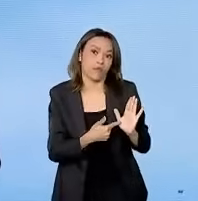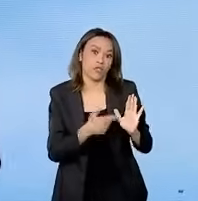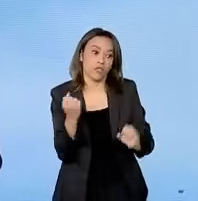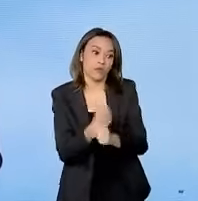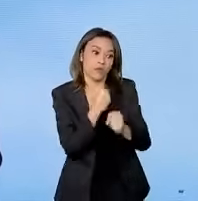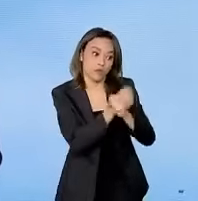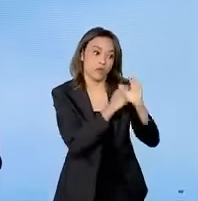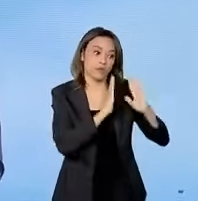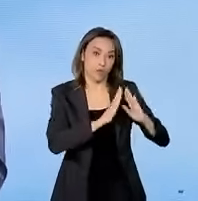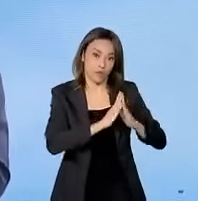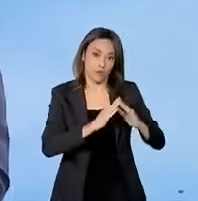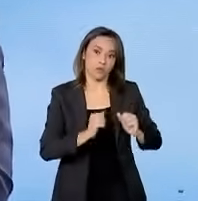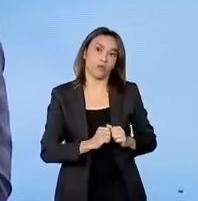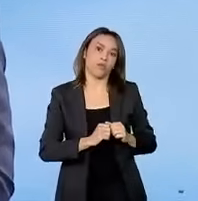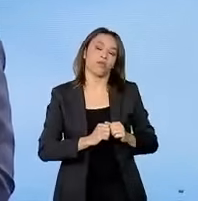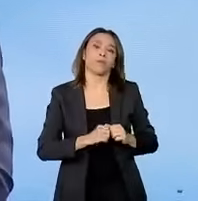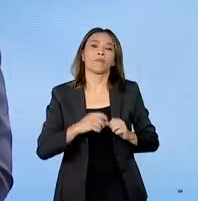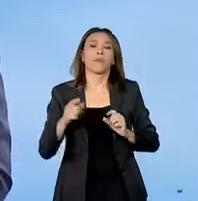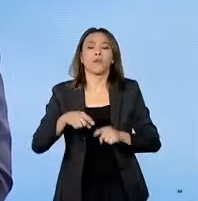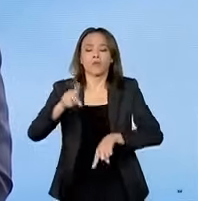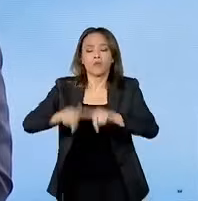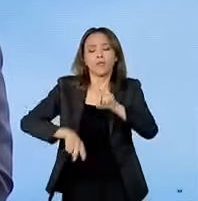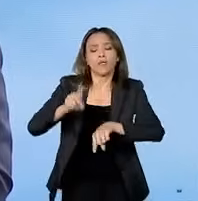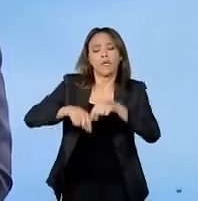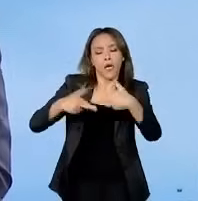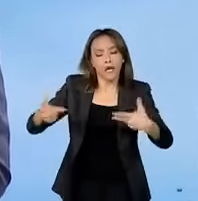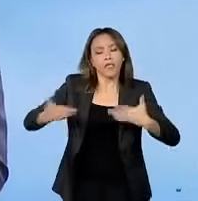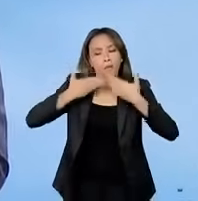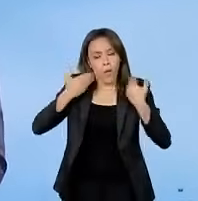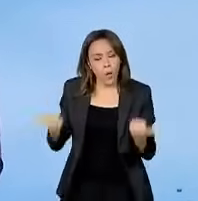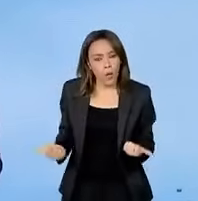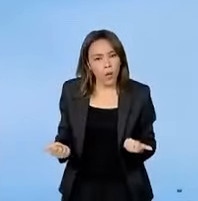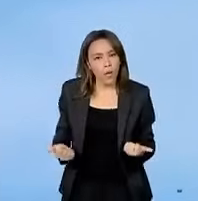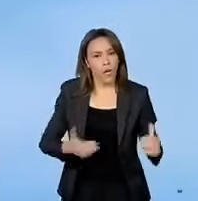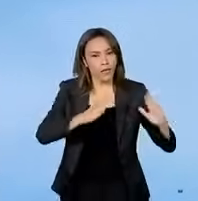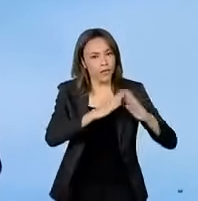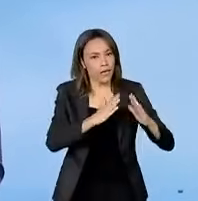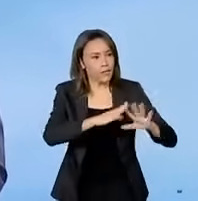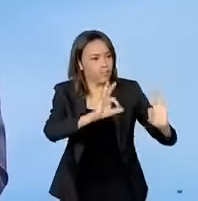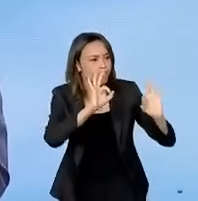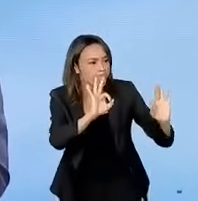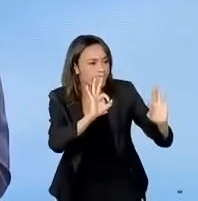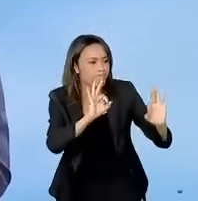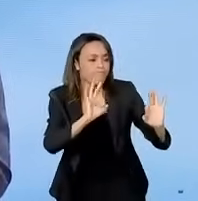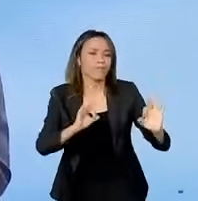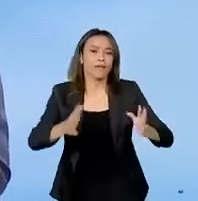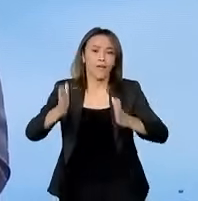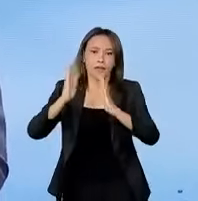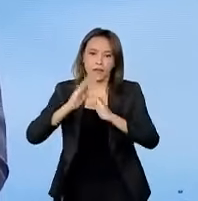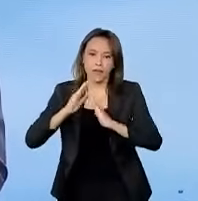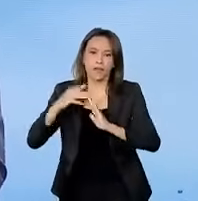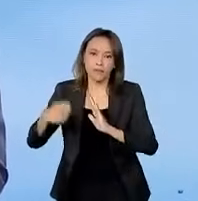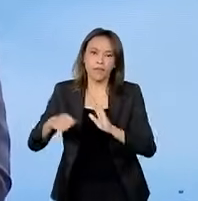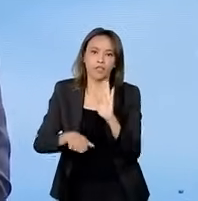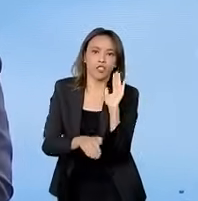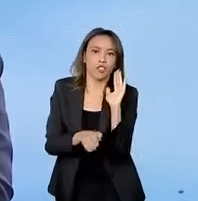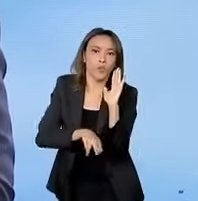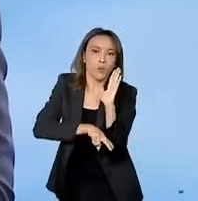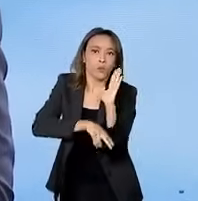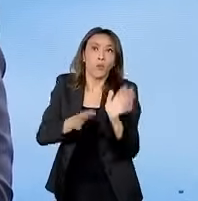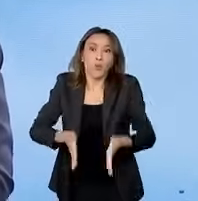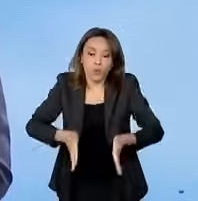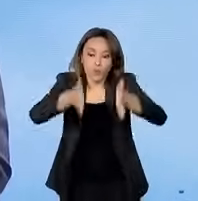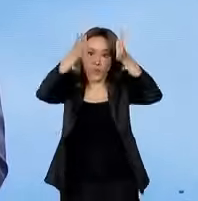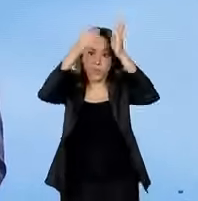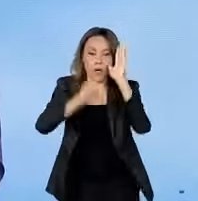maiores, os equipamentos são melhores, eles têm elevadores. E eu, presidente,